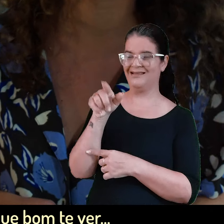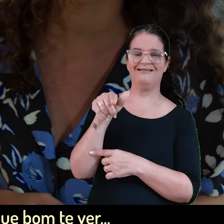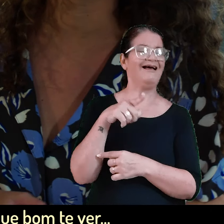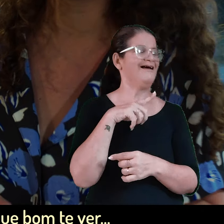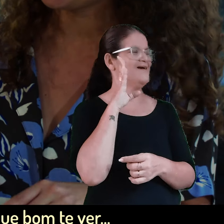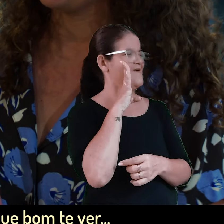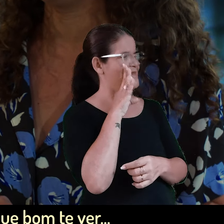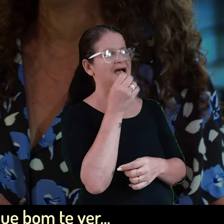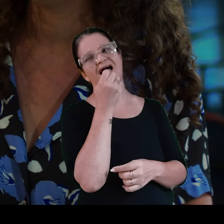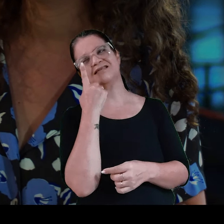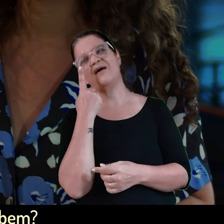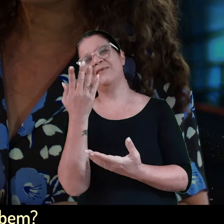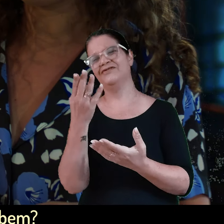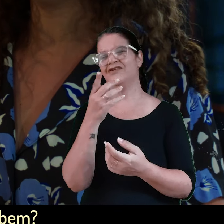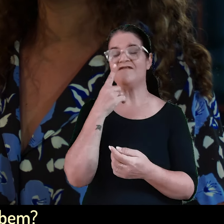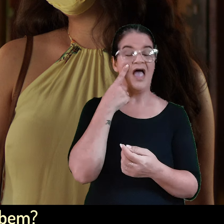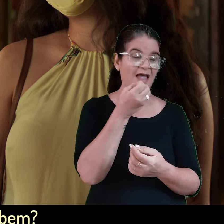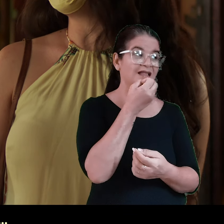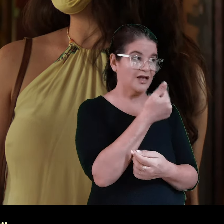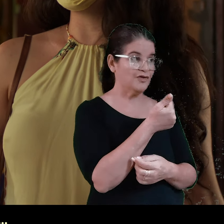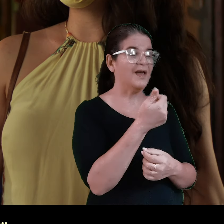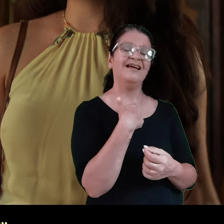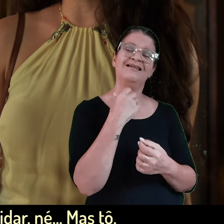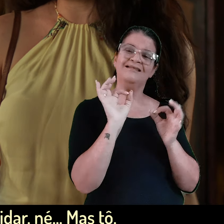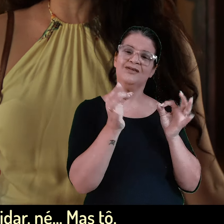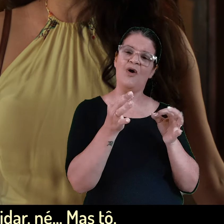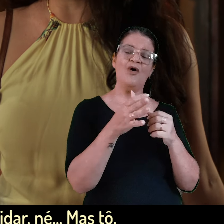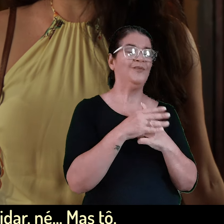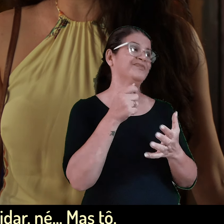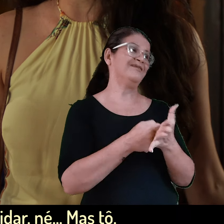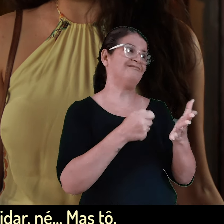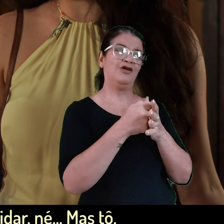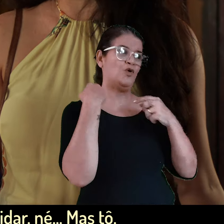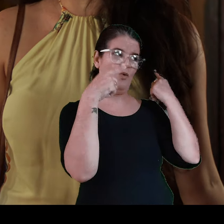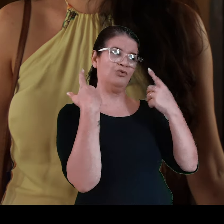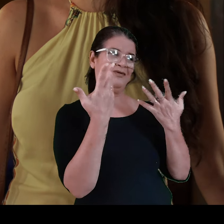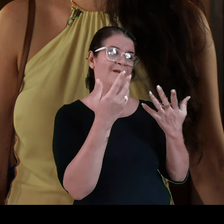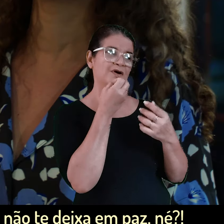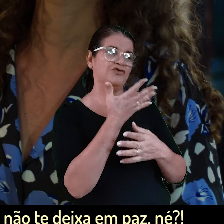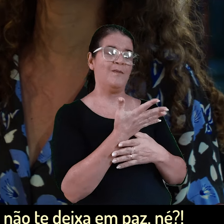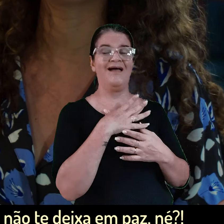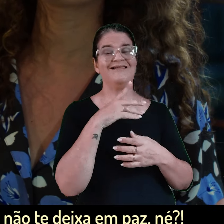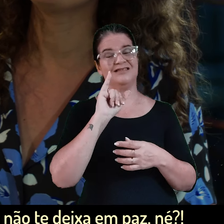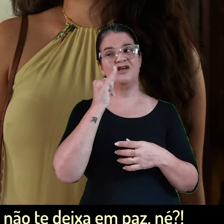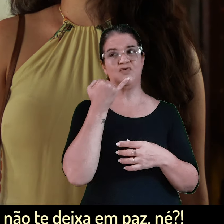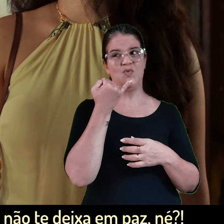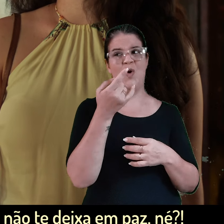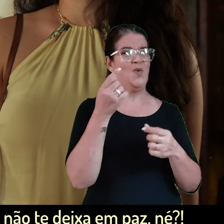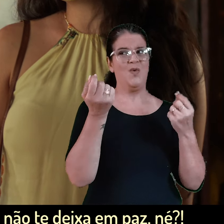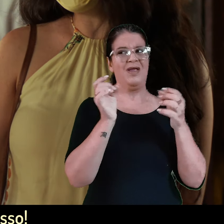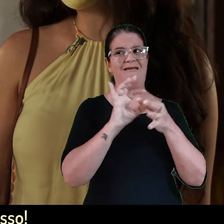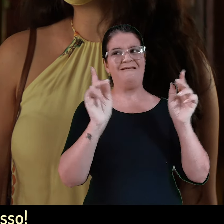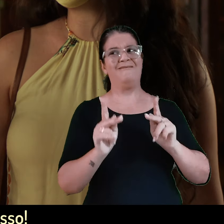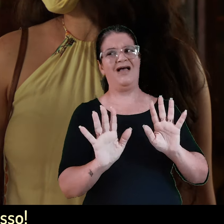massa, pô, que bom te ver. E aí, estás bem? Tô, tentando não endoidar, né, mas não. Isso é bem de ouvido que não te deixa